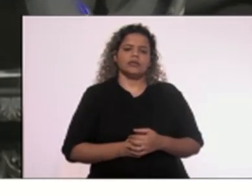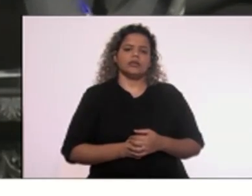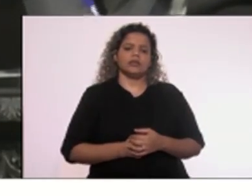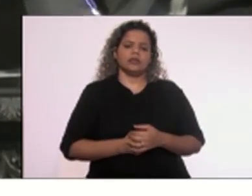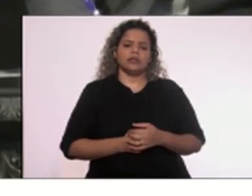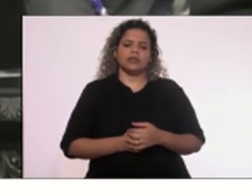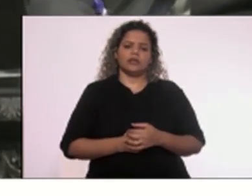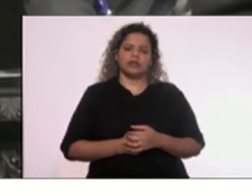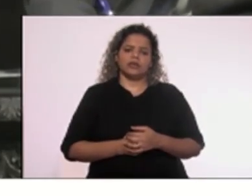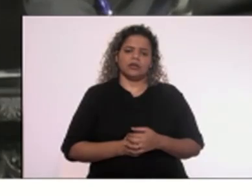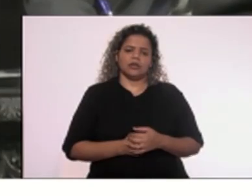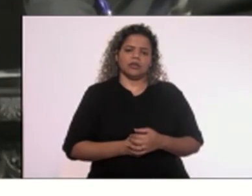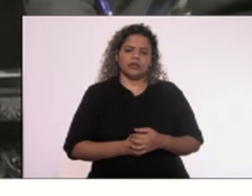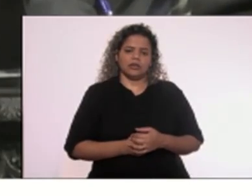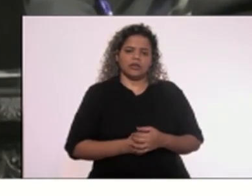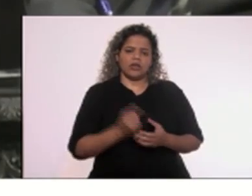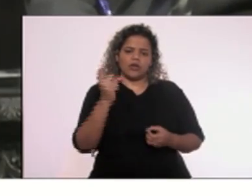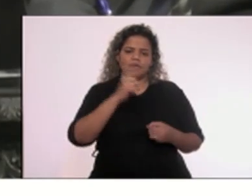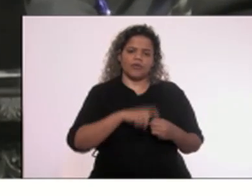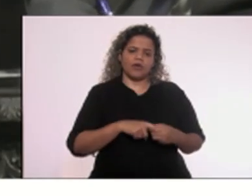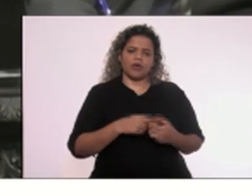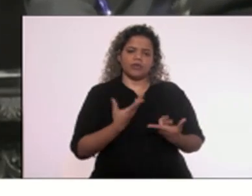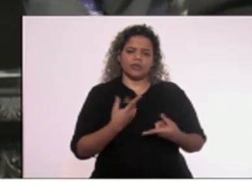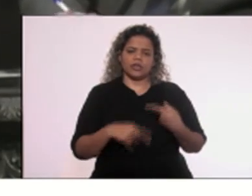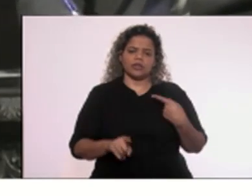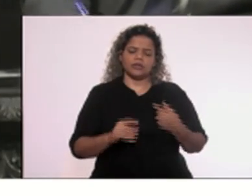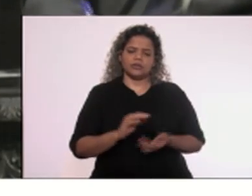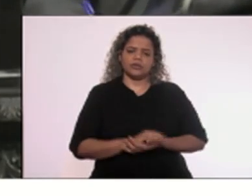E retorna ao governador. Na verdade, foi rejeitado.